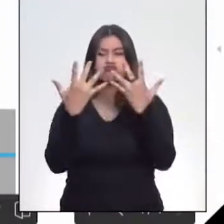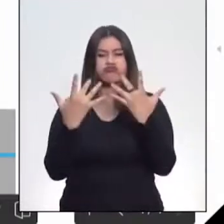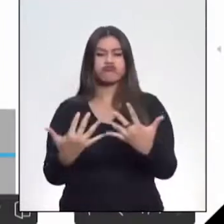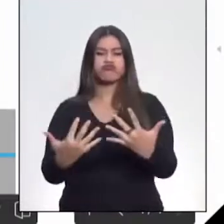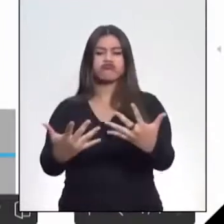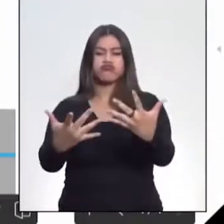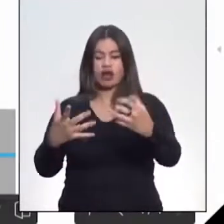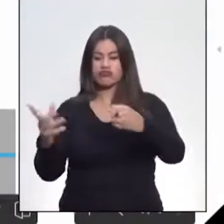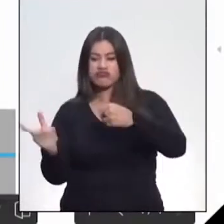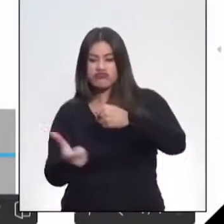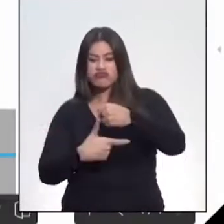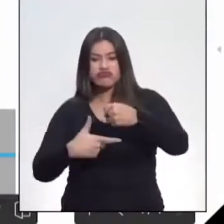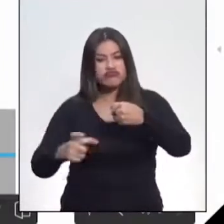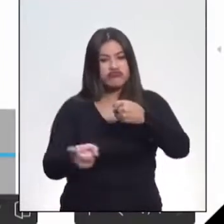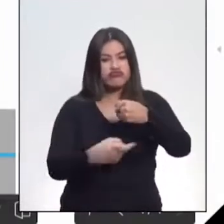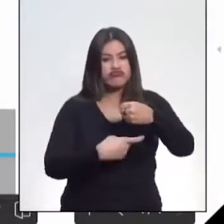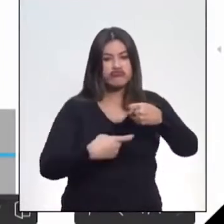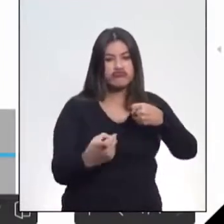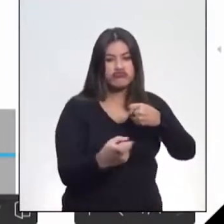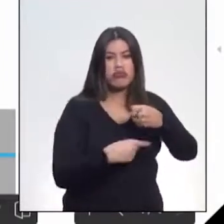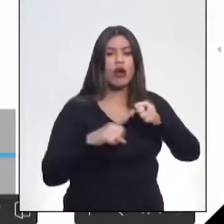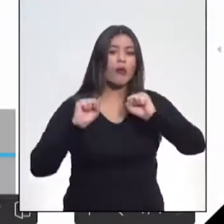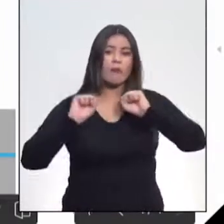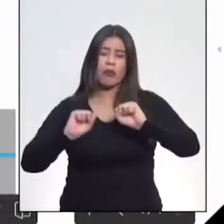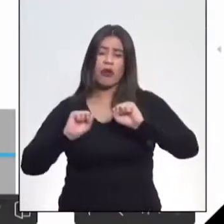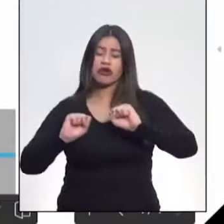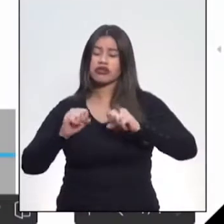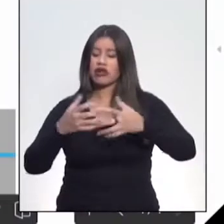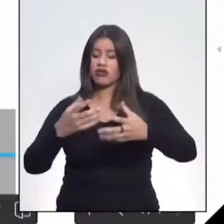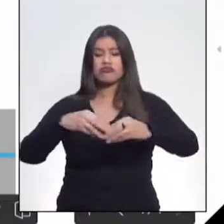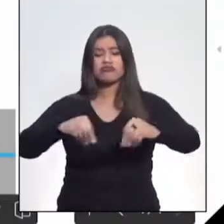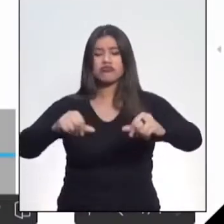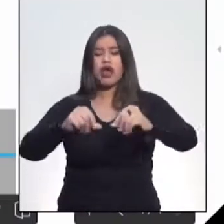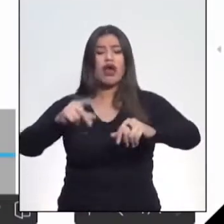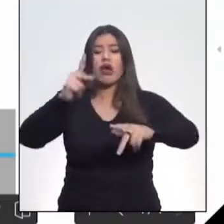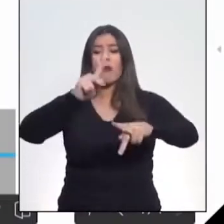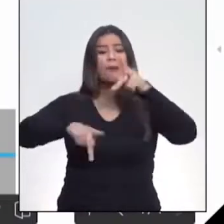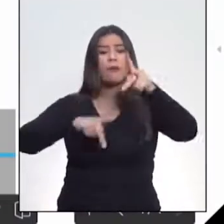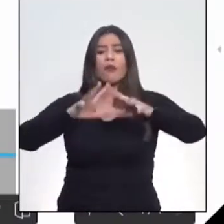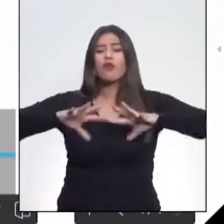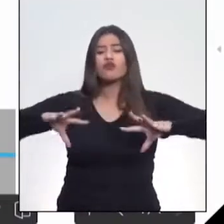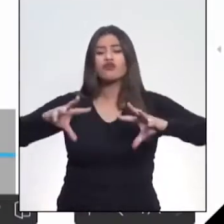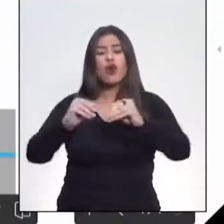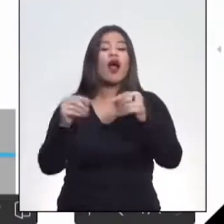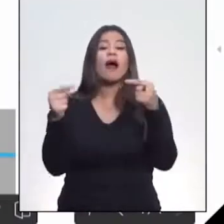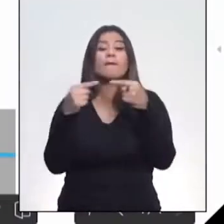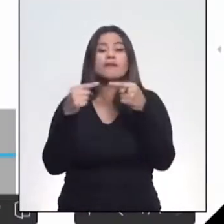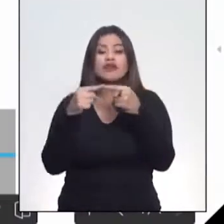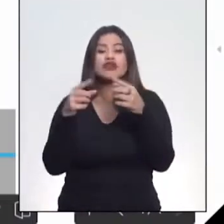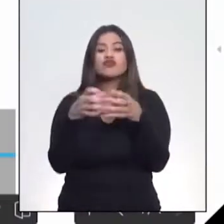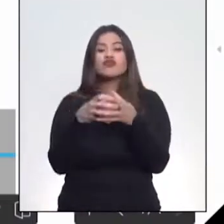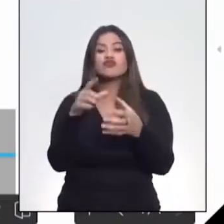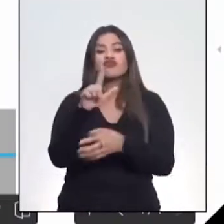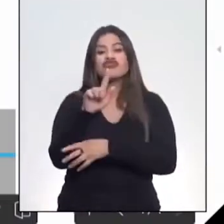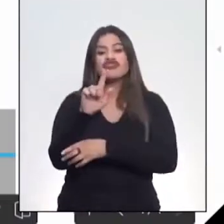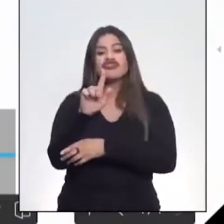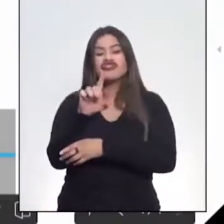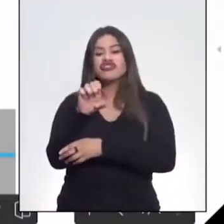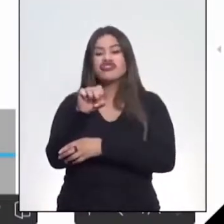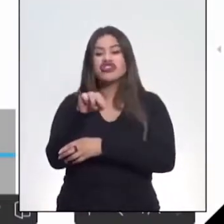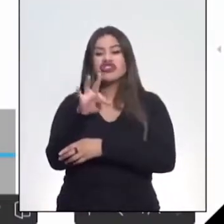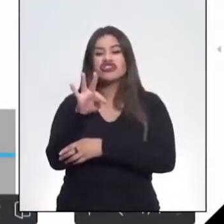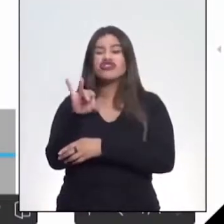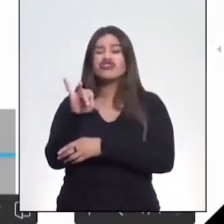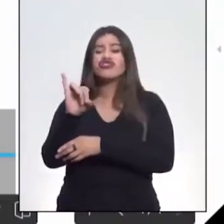com o que eles precisam então não existe uma propriedade privada essa somos sociedades de Antilhas Quem que era o